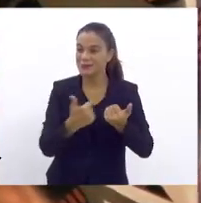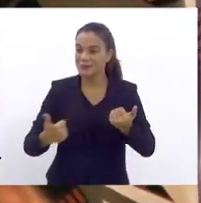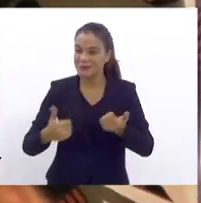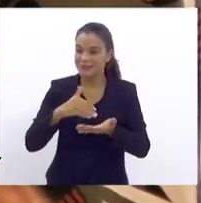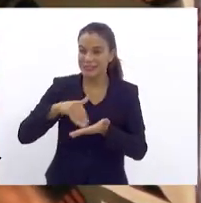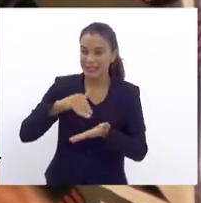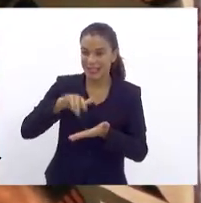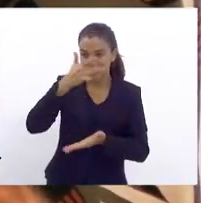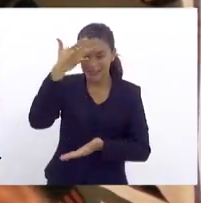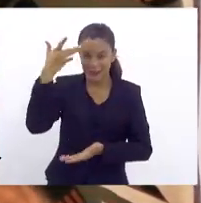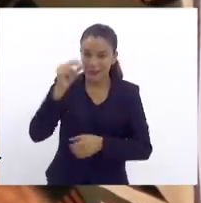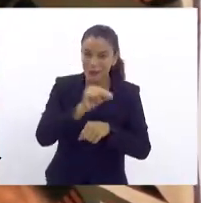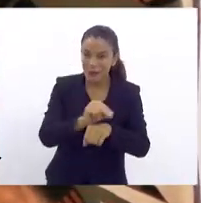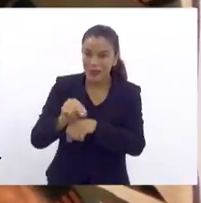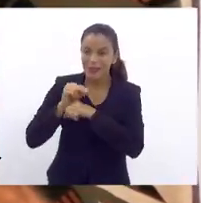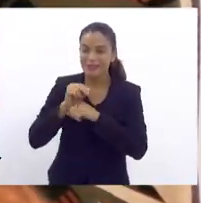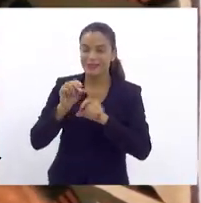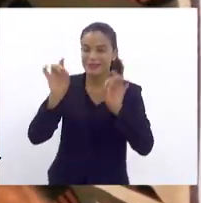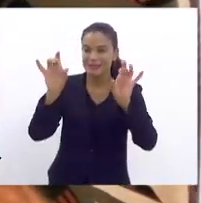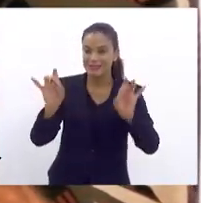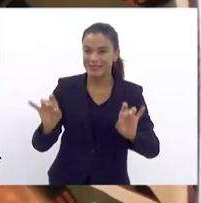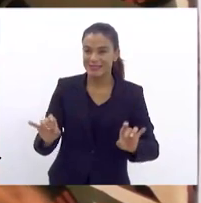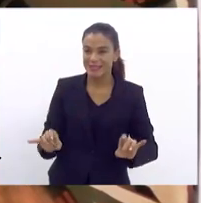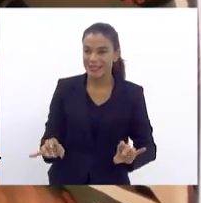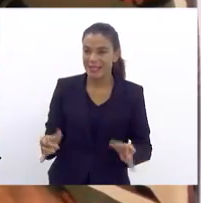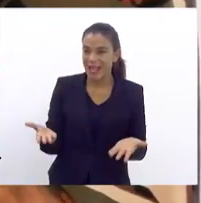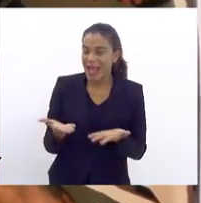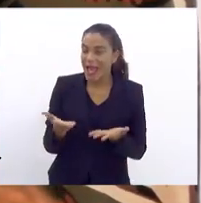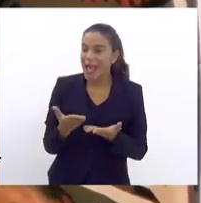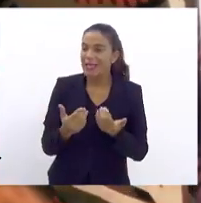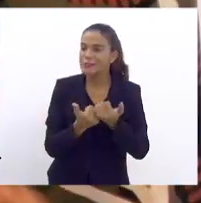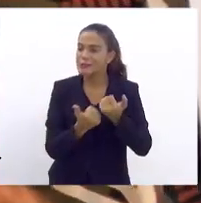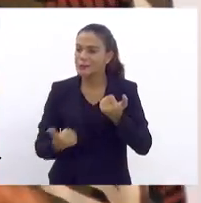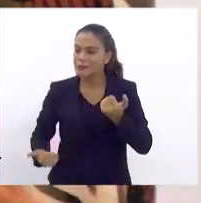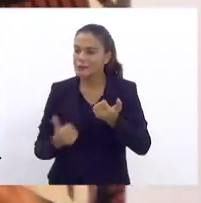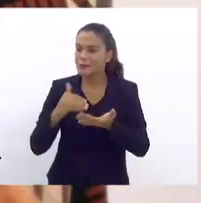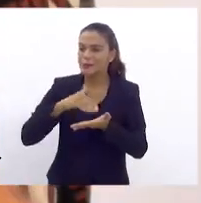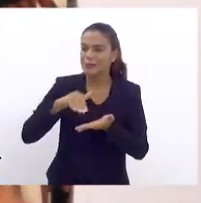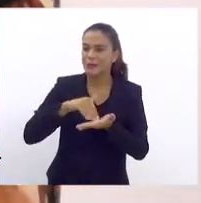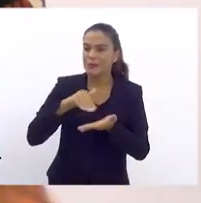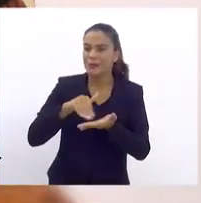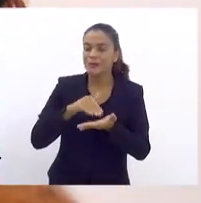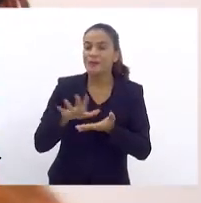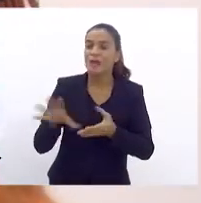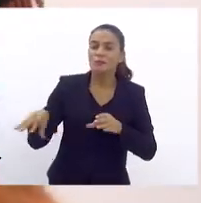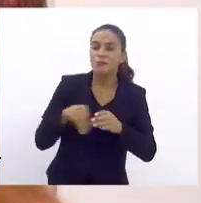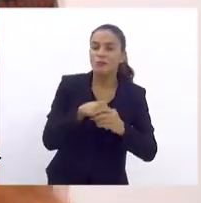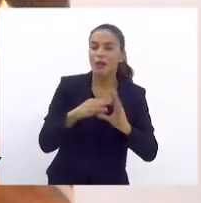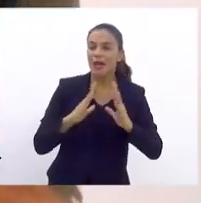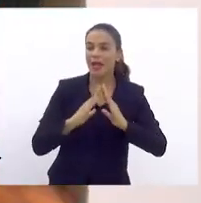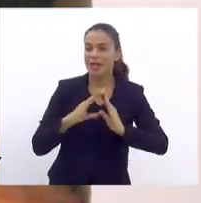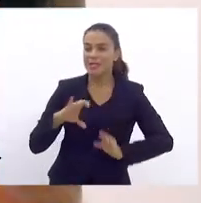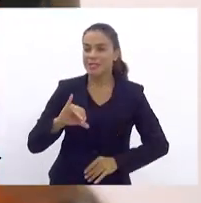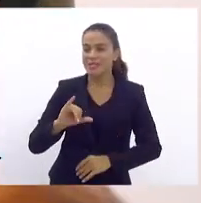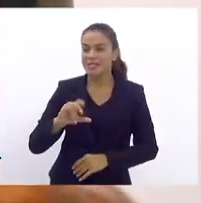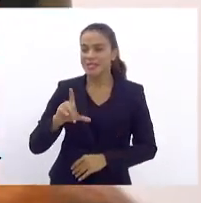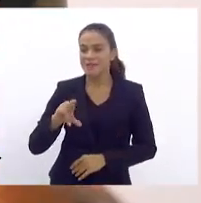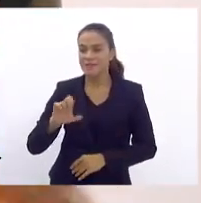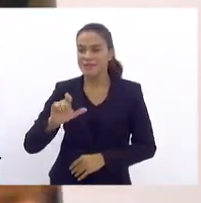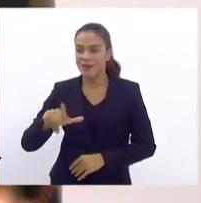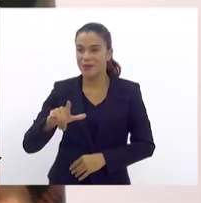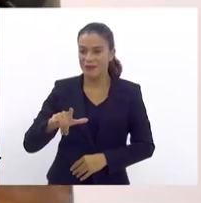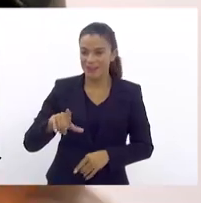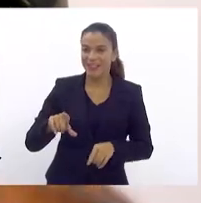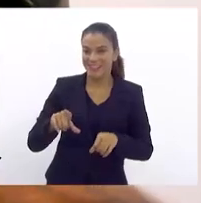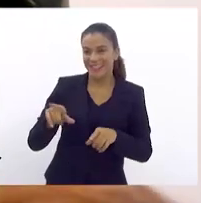cuidados especiais né lá do que tá essa subsecretaria tá locada na Casa Civil né que é o Guilherme Singer